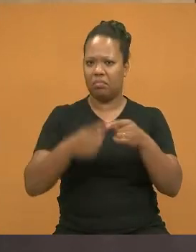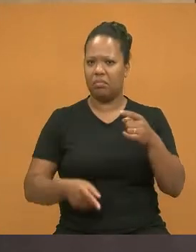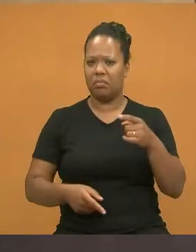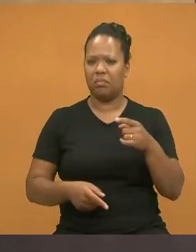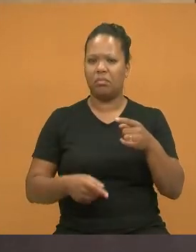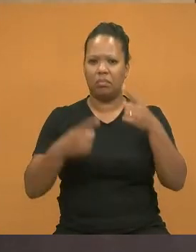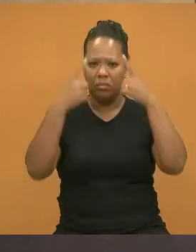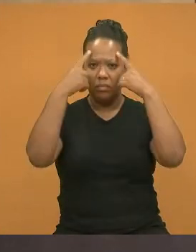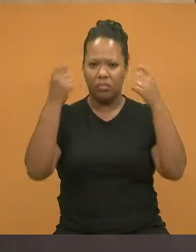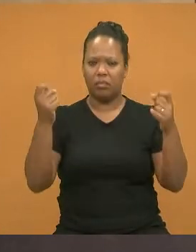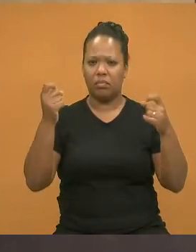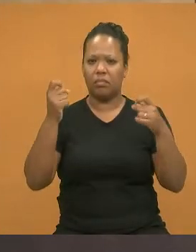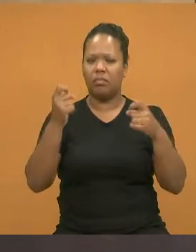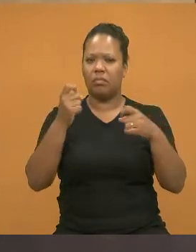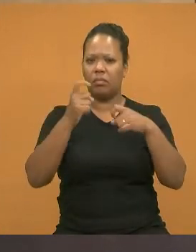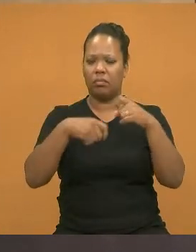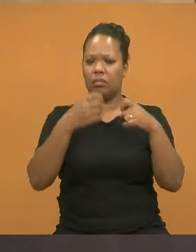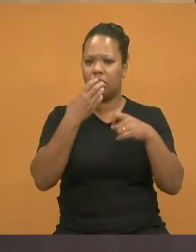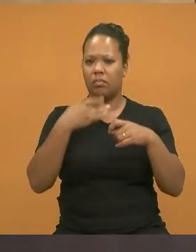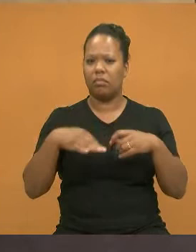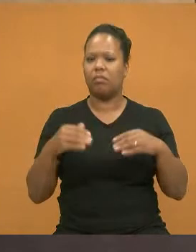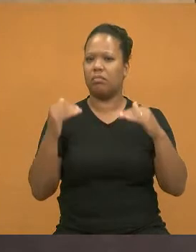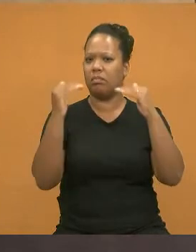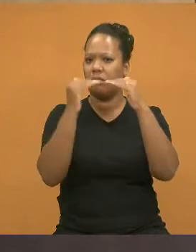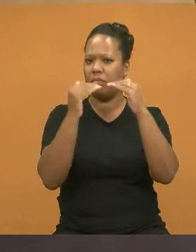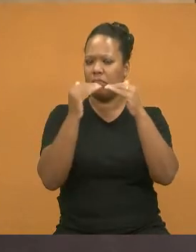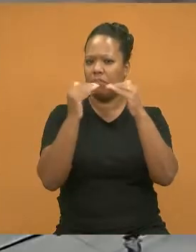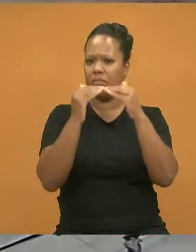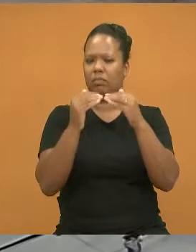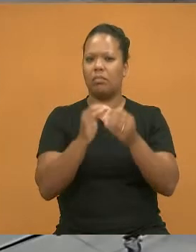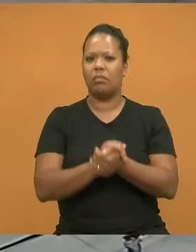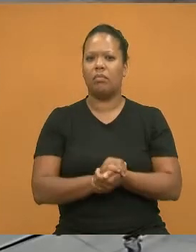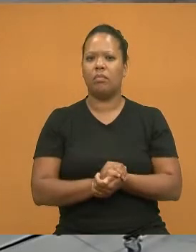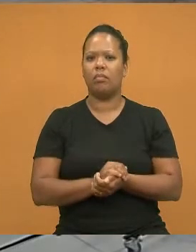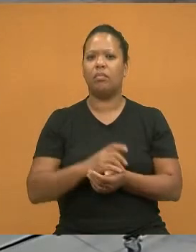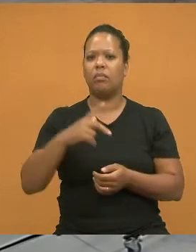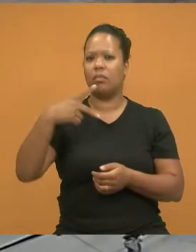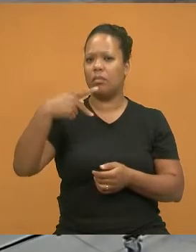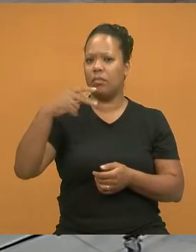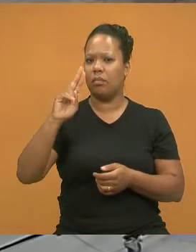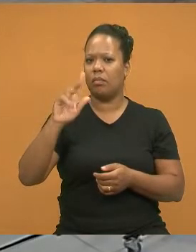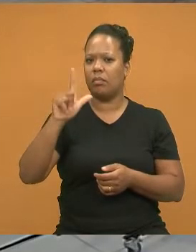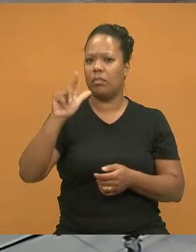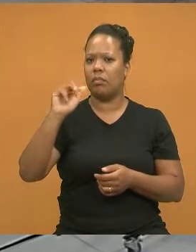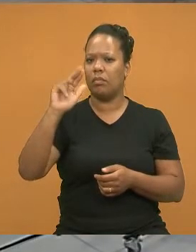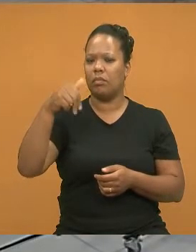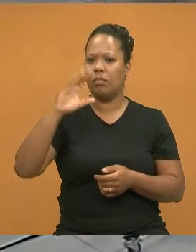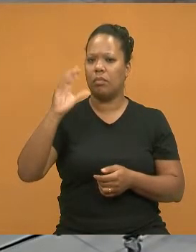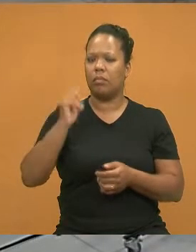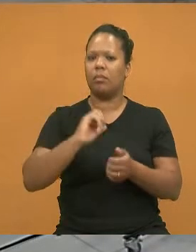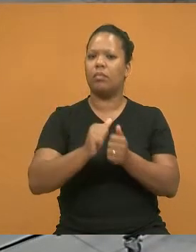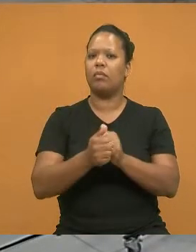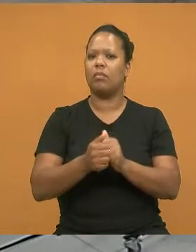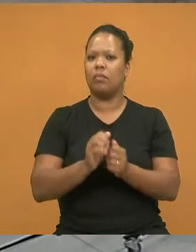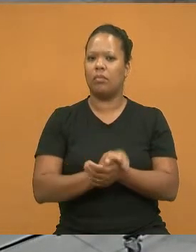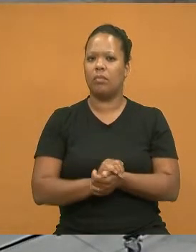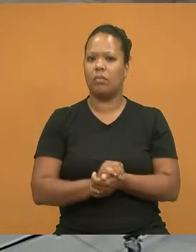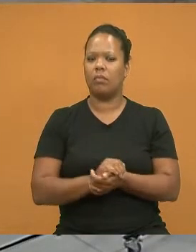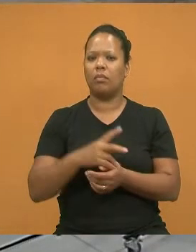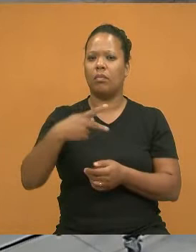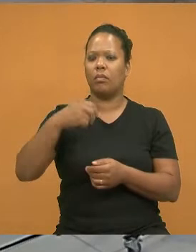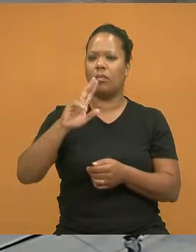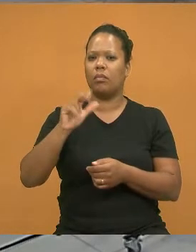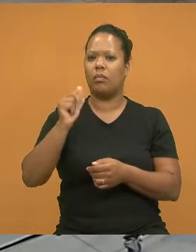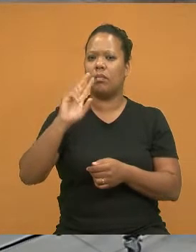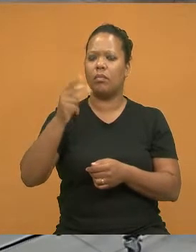da exploração ao menor. Favorável. Como vota, vereador Paulinho do Esporte? Favorável. Como vota, vereador Paulinho